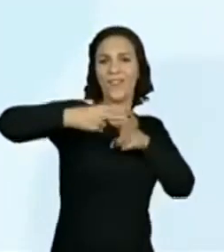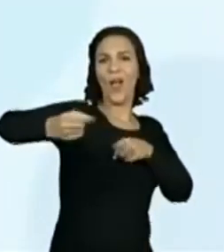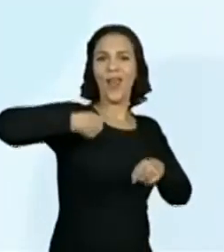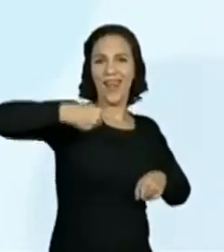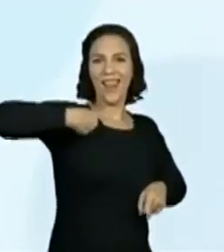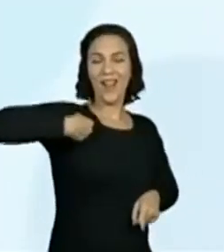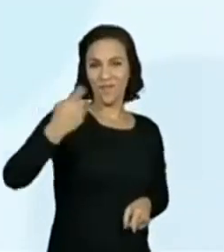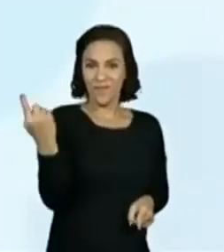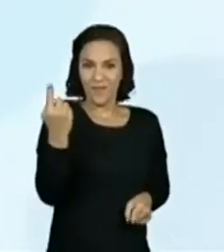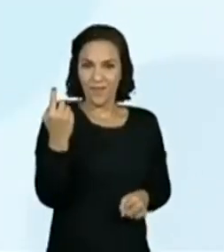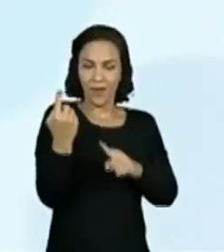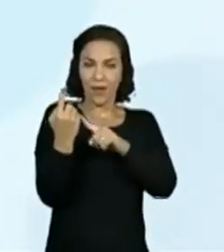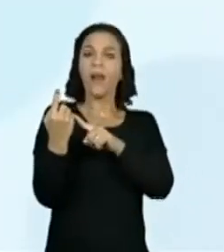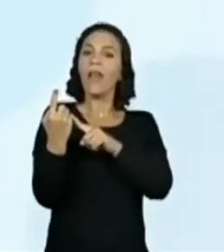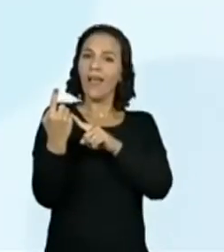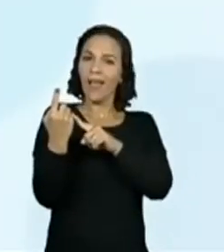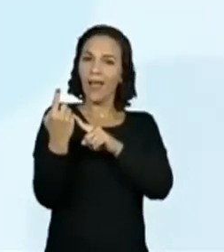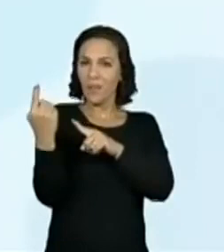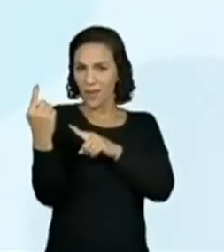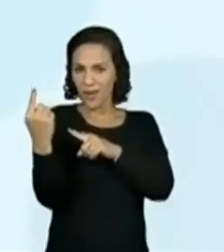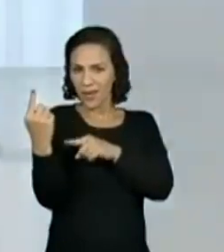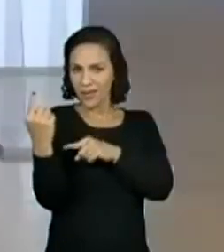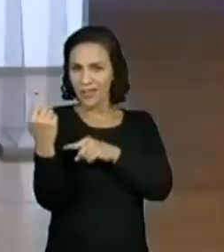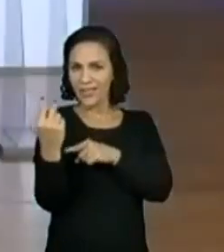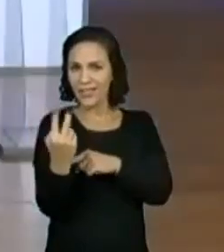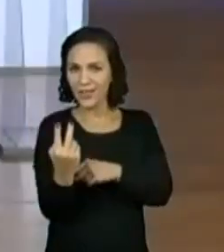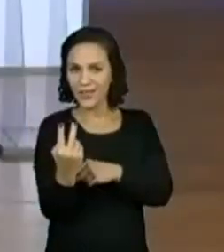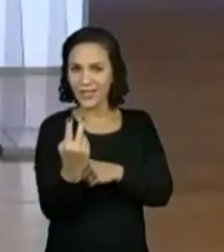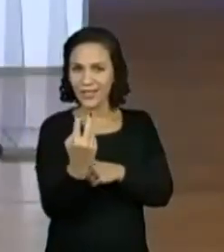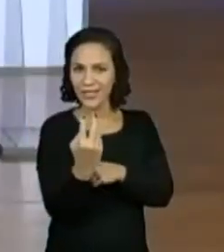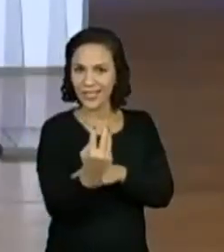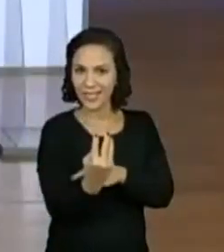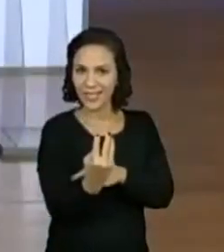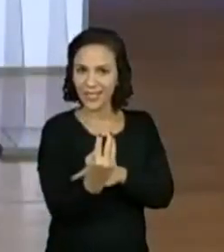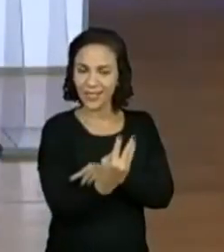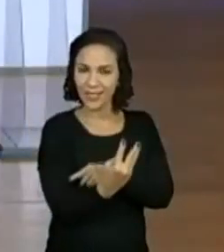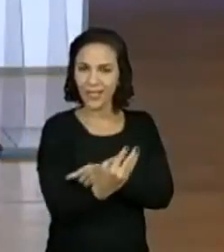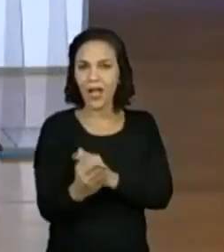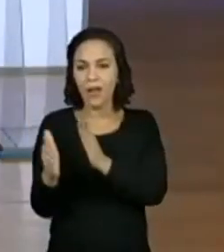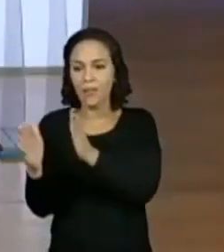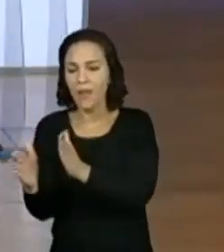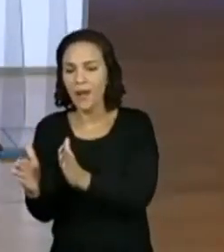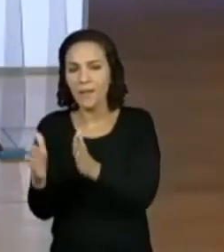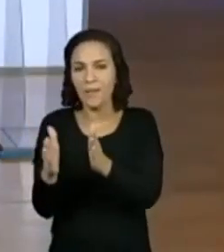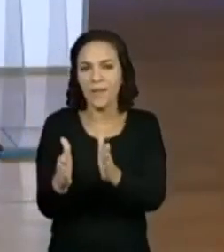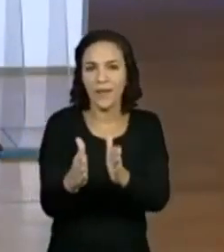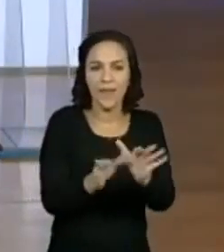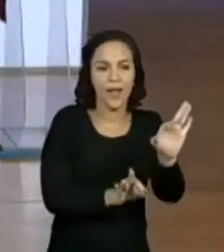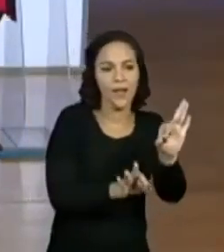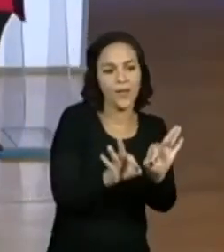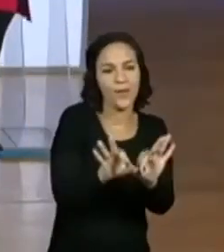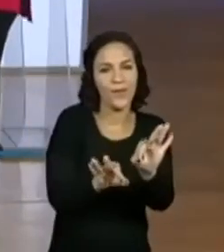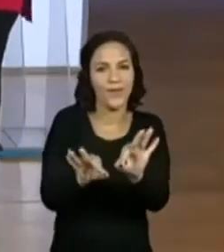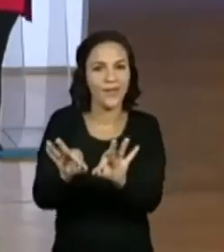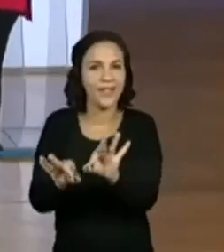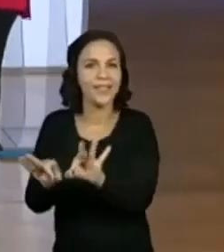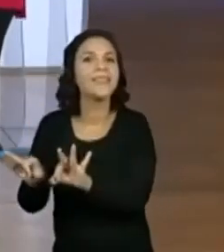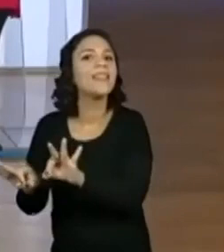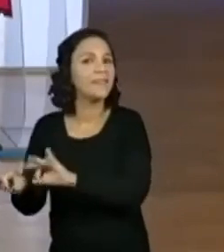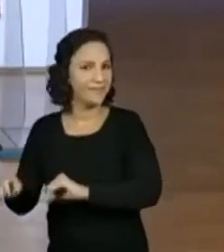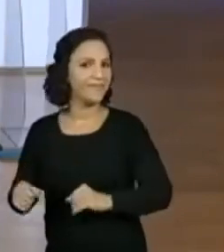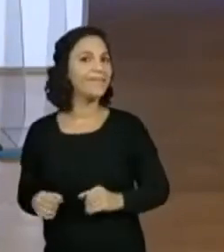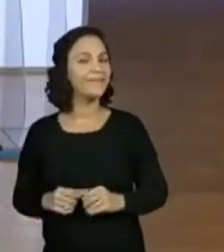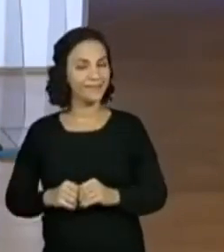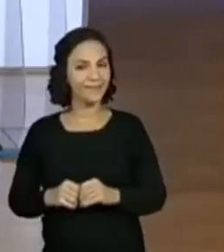nessa competição. Então, Isso. Ordenar é quando a gente coloca em ordem, primeiro, segundo, terceiro. É isso, professora? Isso